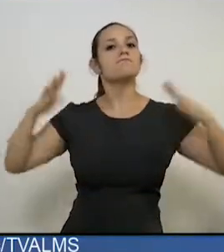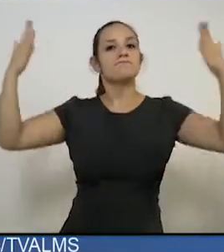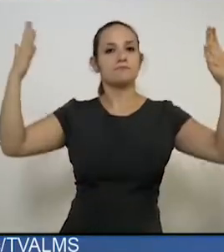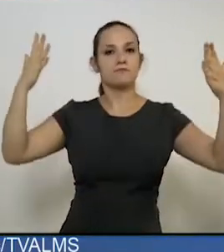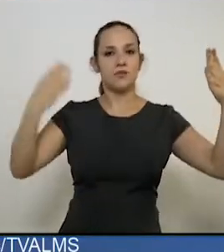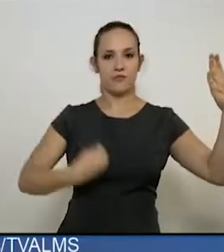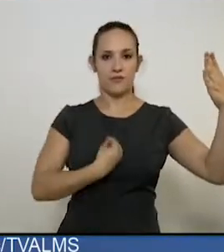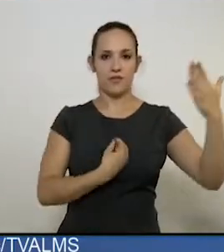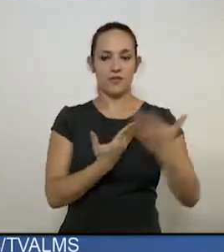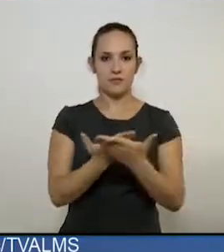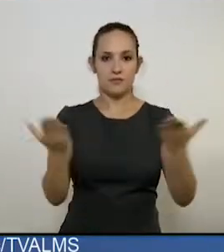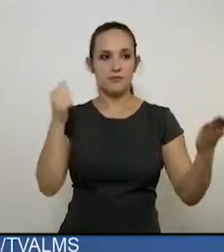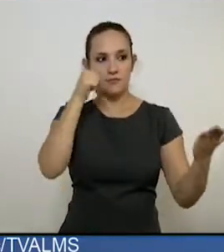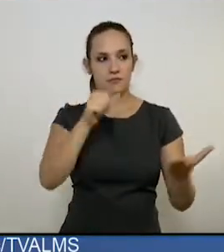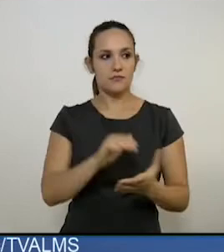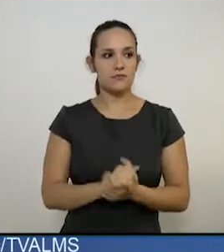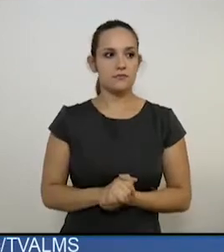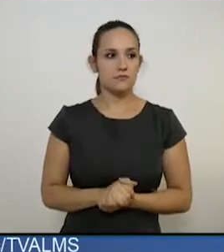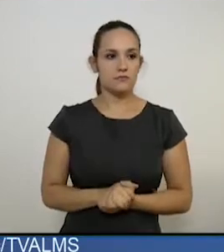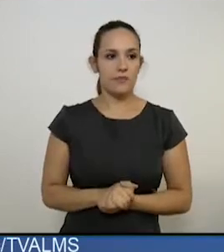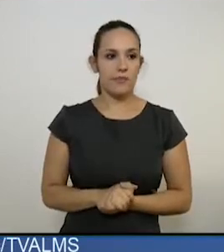mulheres! Deputada Mara.